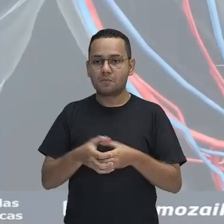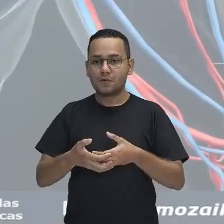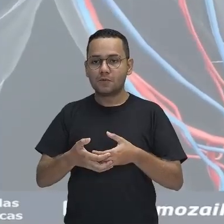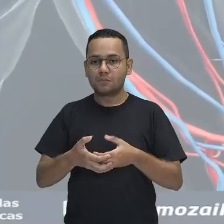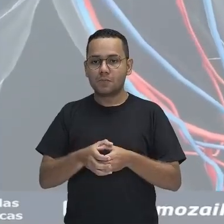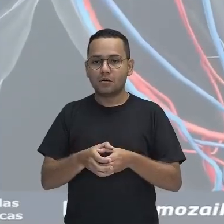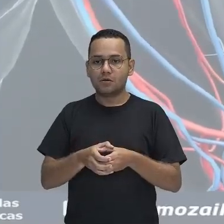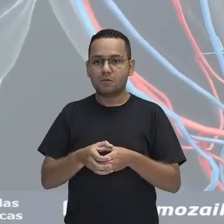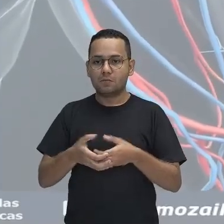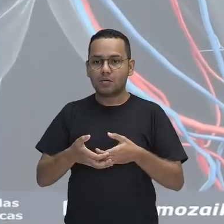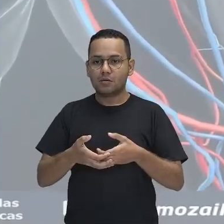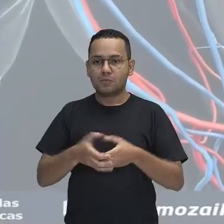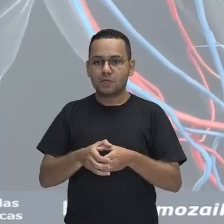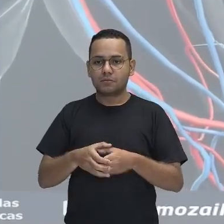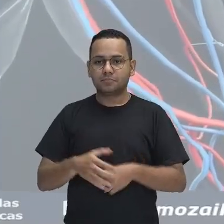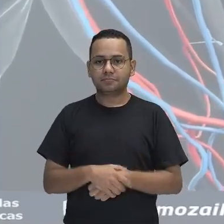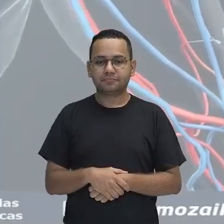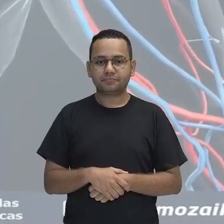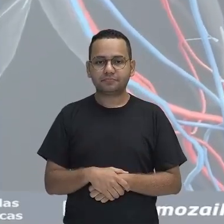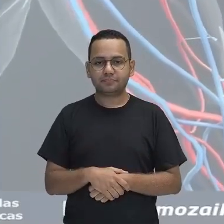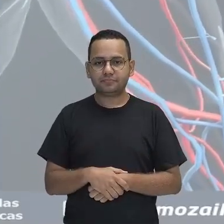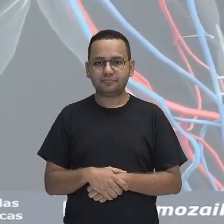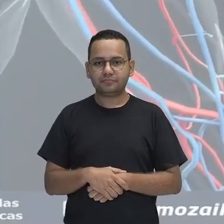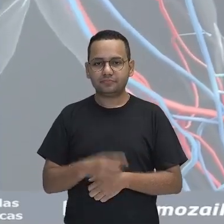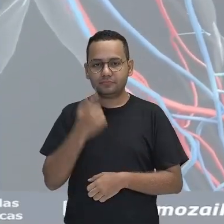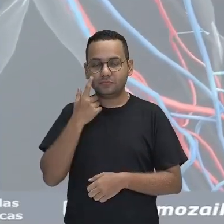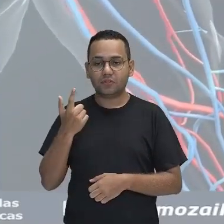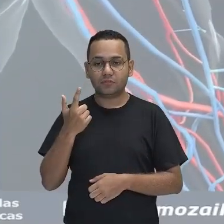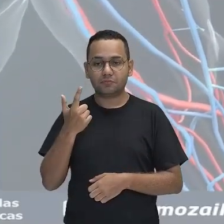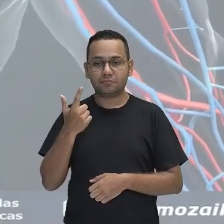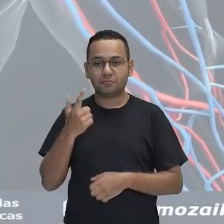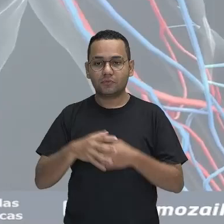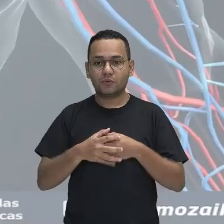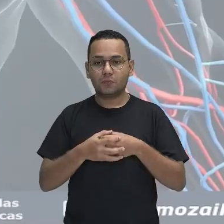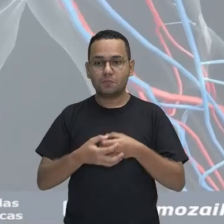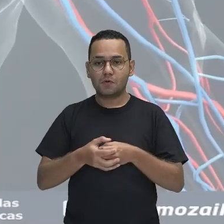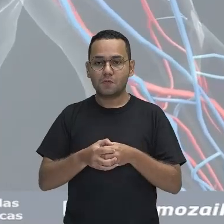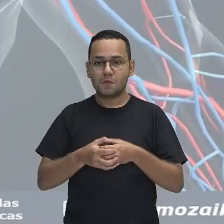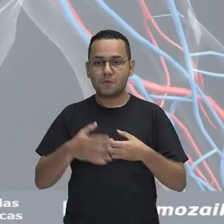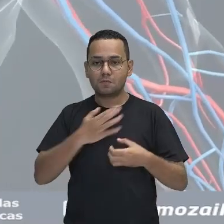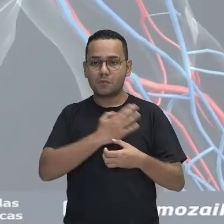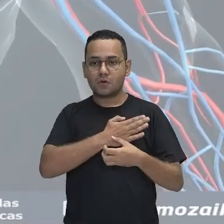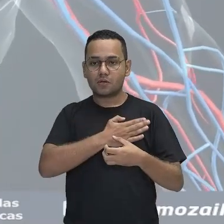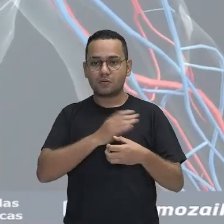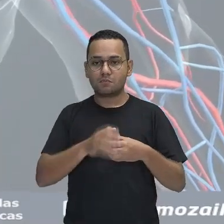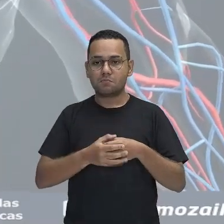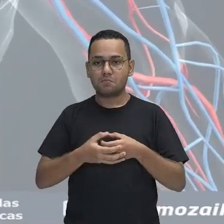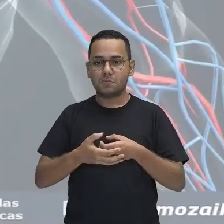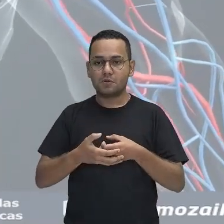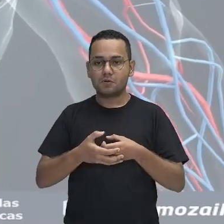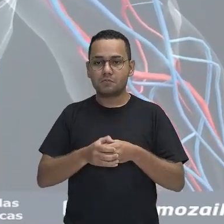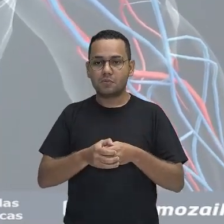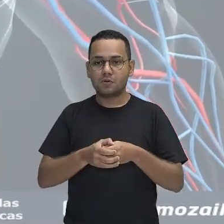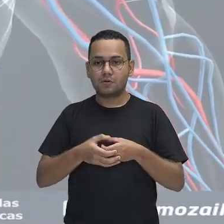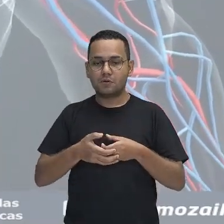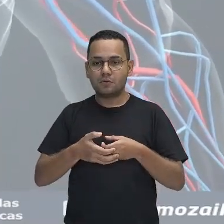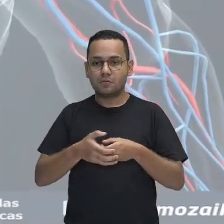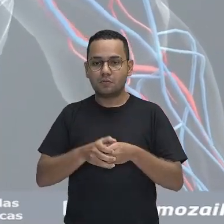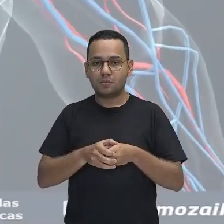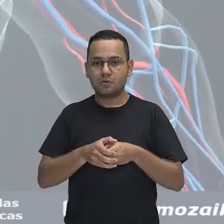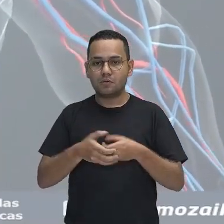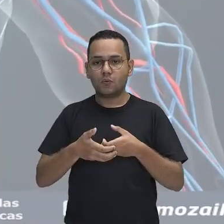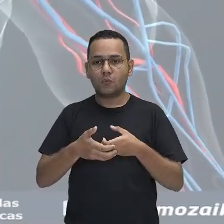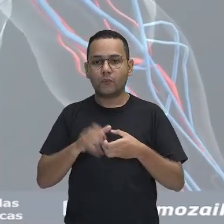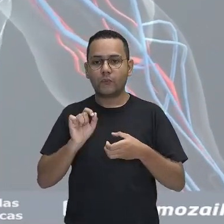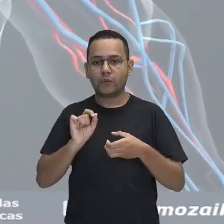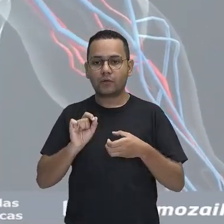funcional. Então, a contração cardíaca, né, como nós falamos, momento de contração é chamado